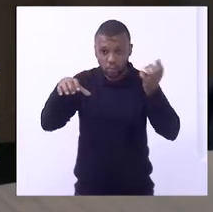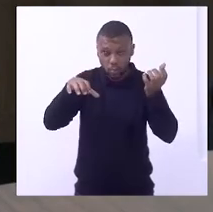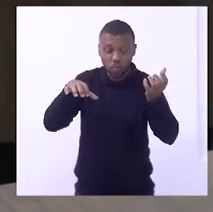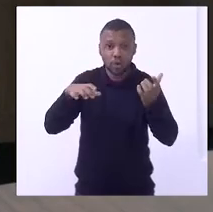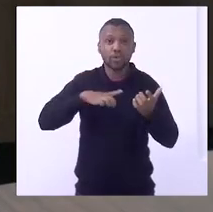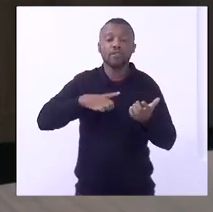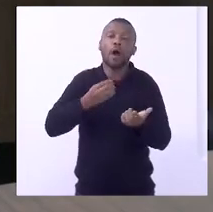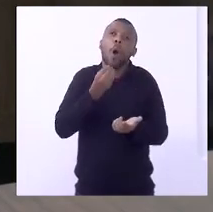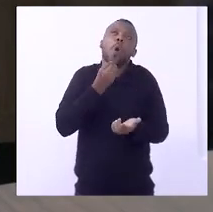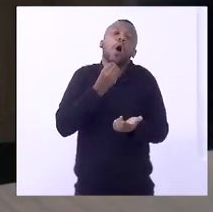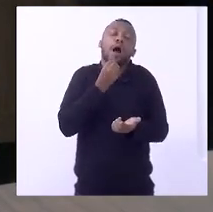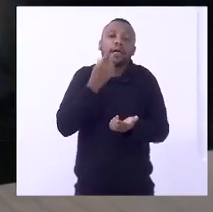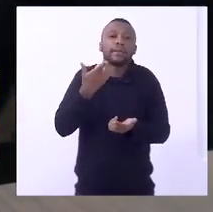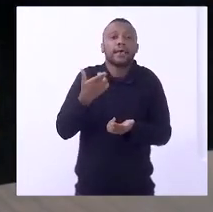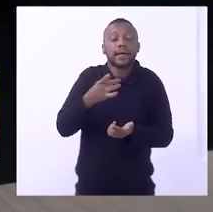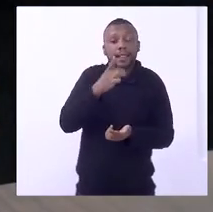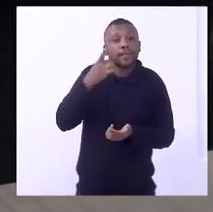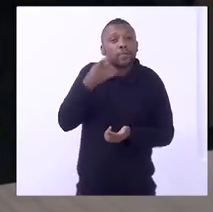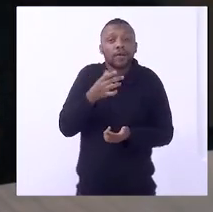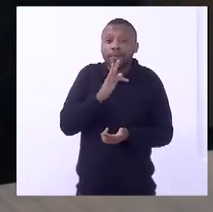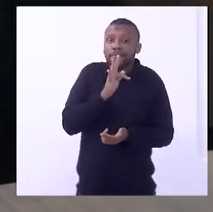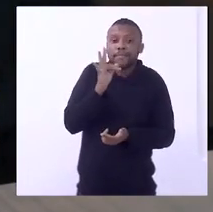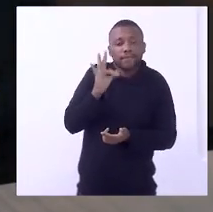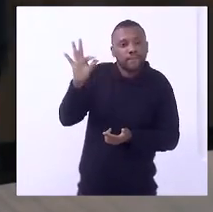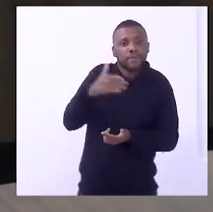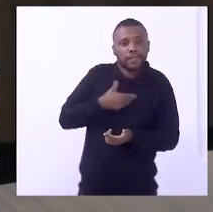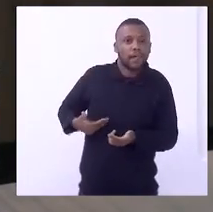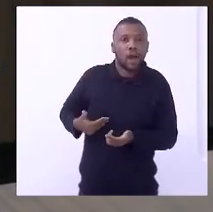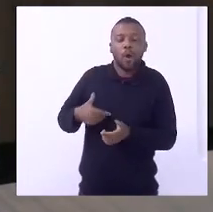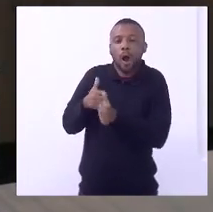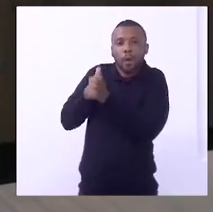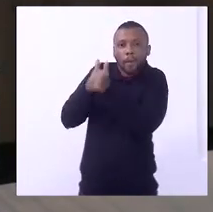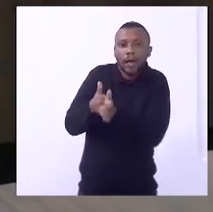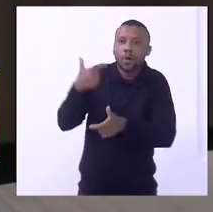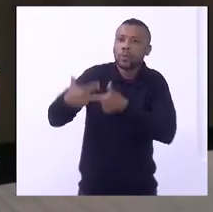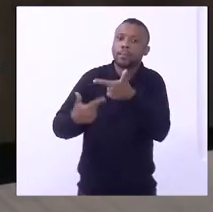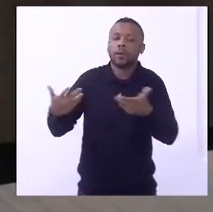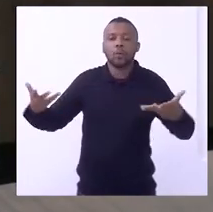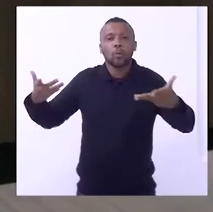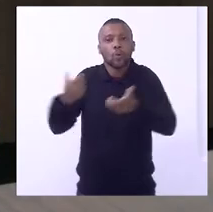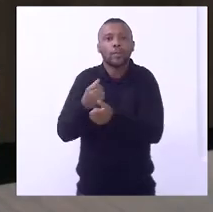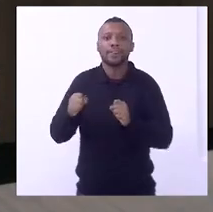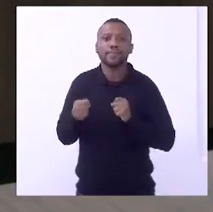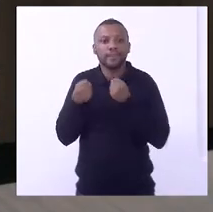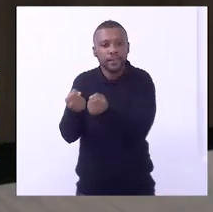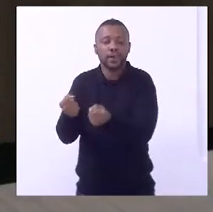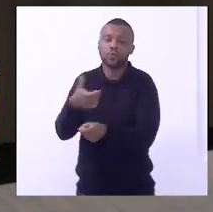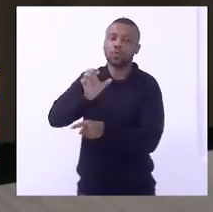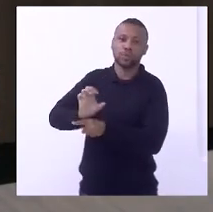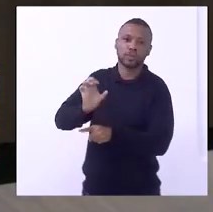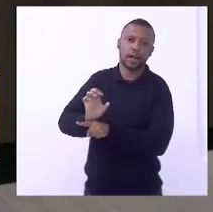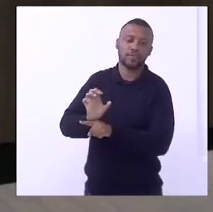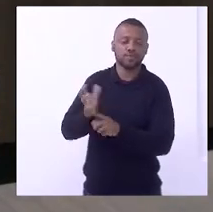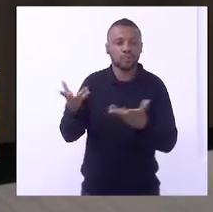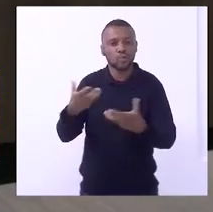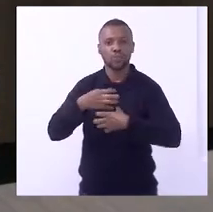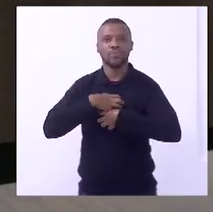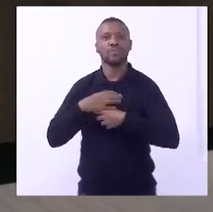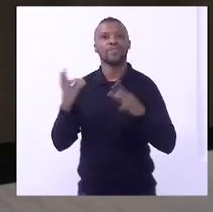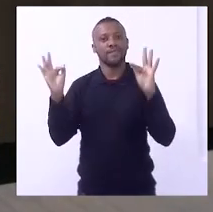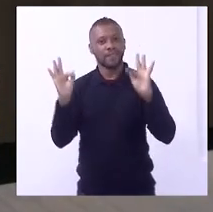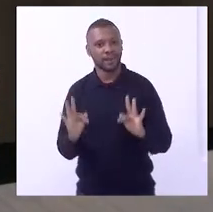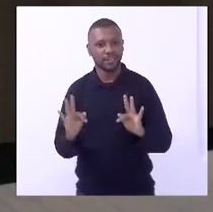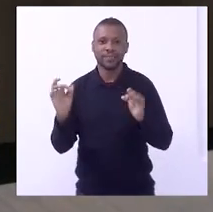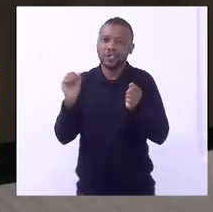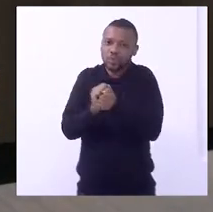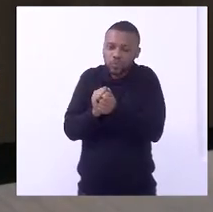ele e acompanhei o belíssimo trabalho que o senhor fez lá, defendendo o nosso estado. Fico muito feliz de o senhor estar aqui